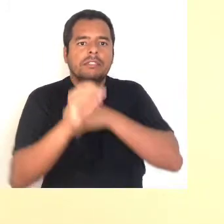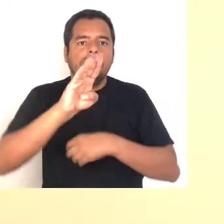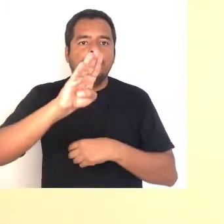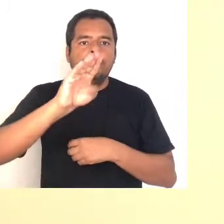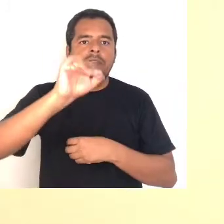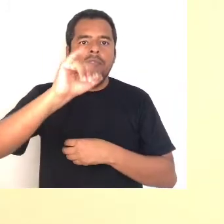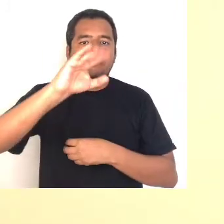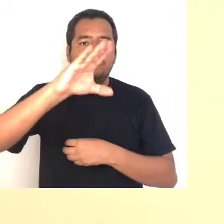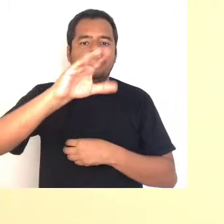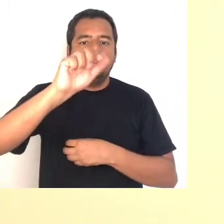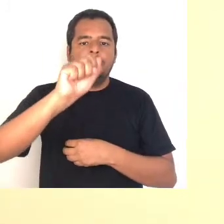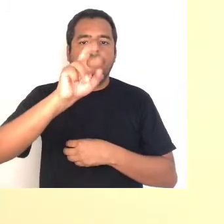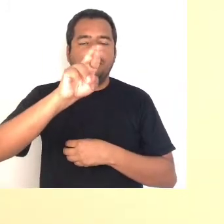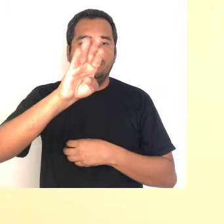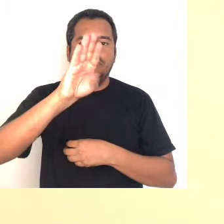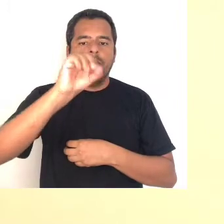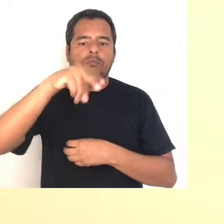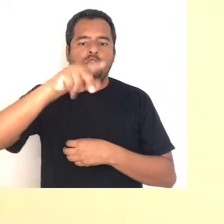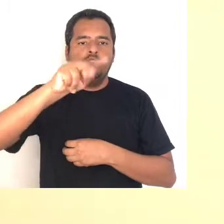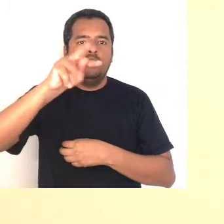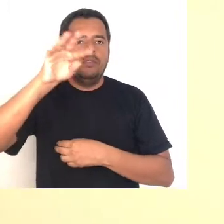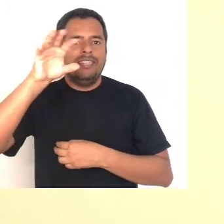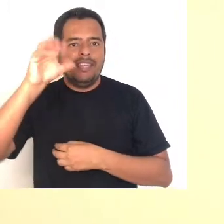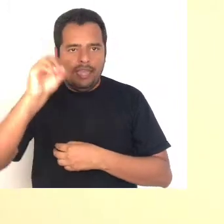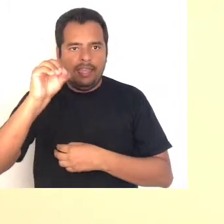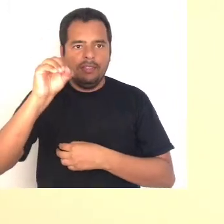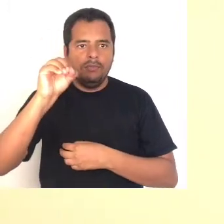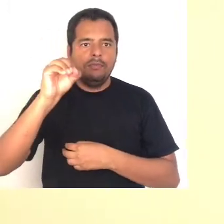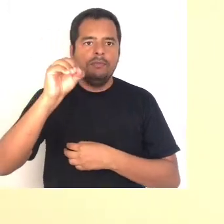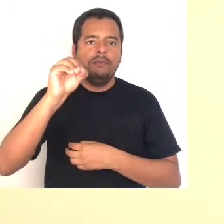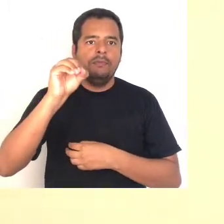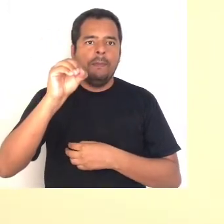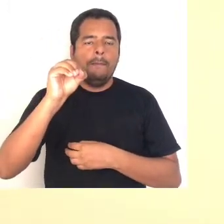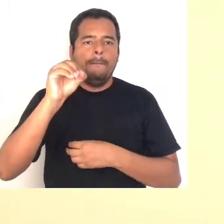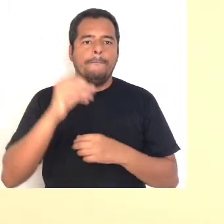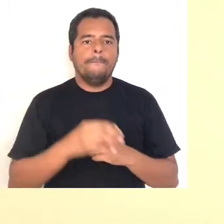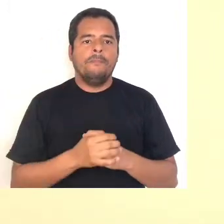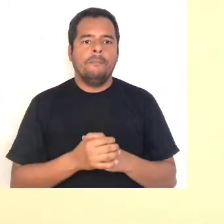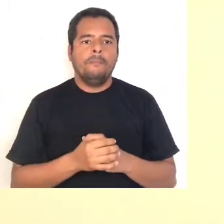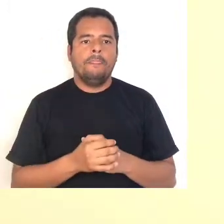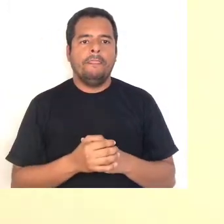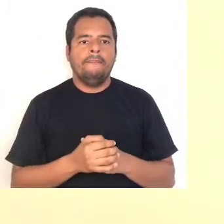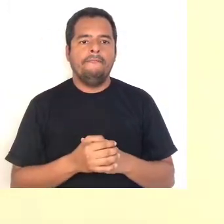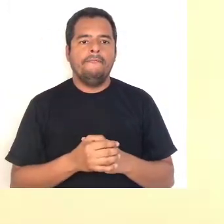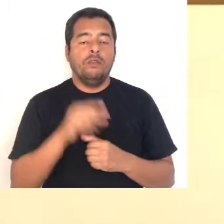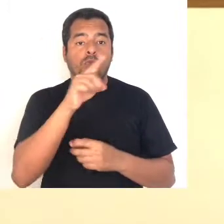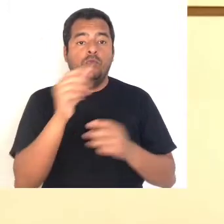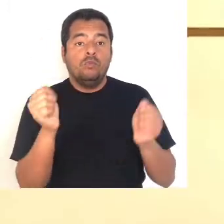da solução do bicarbonato com o